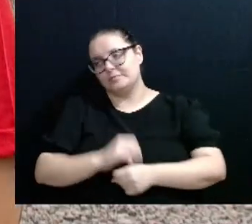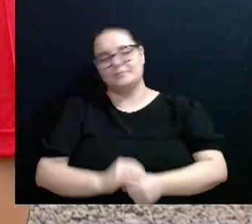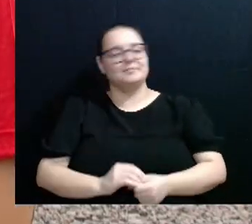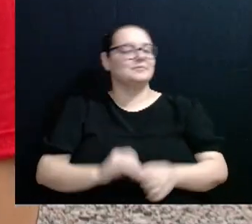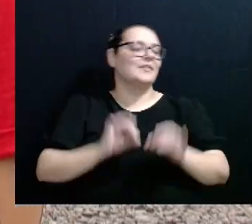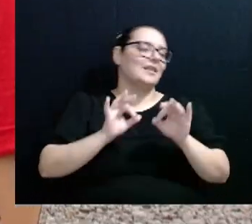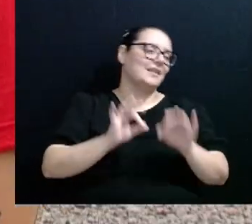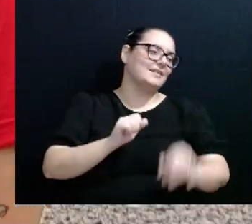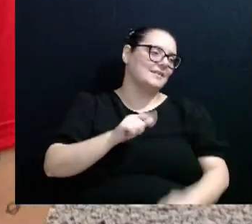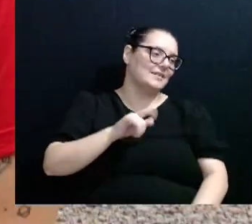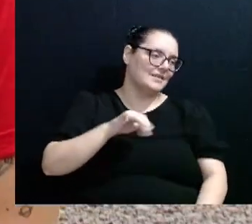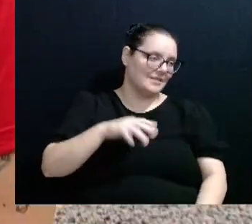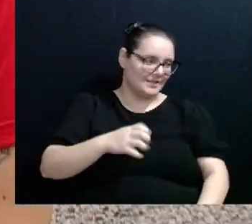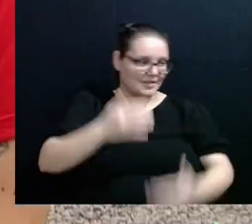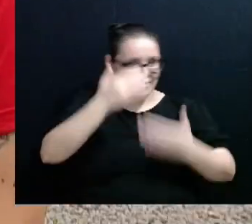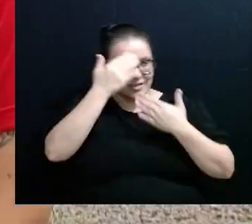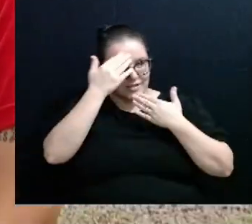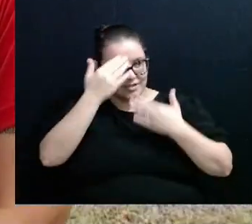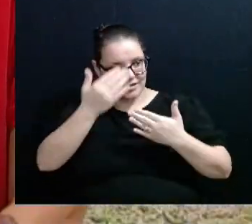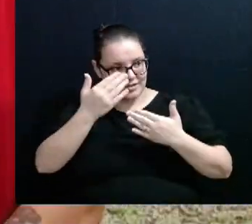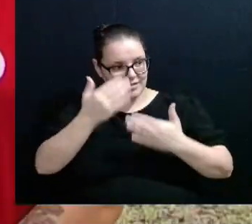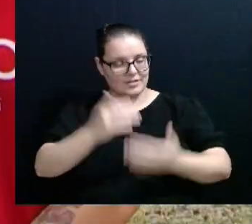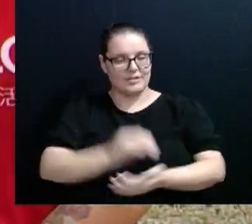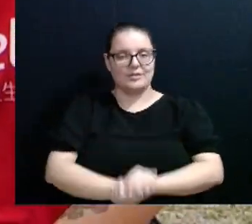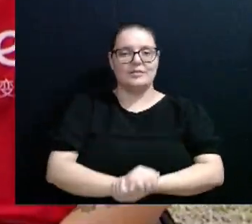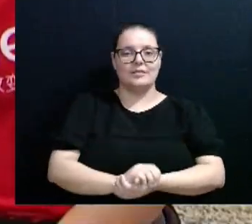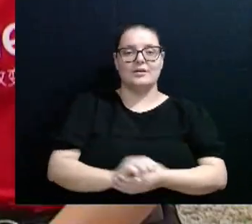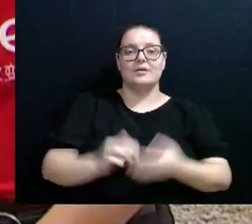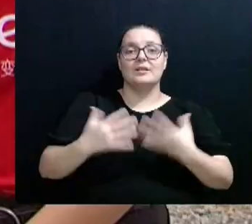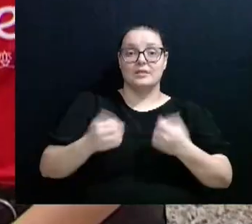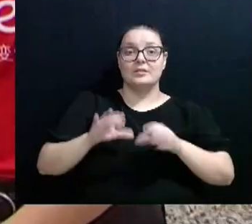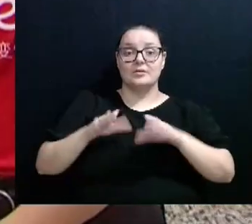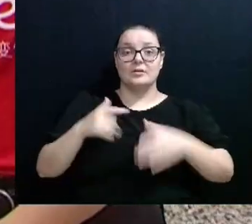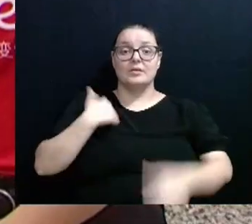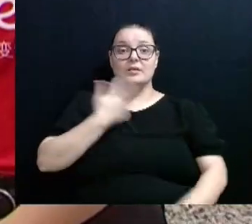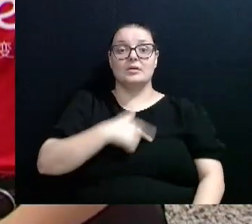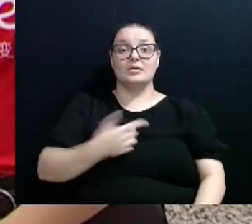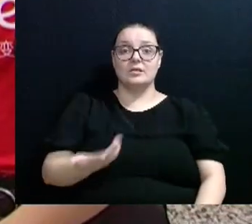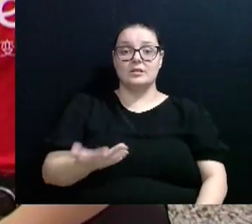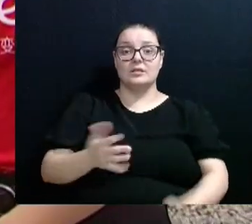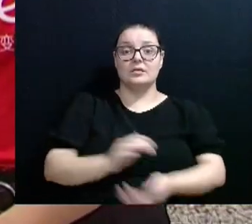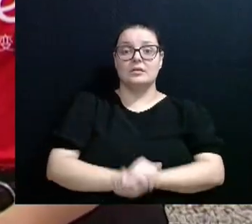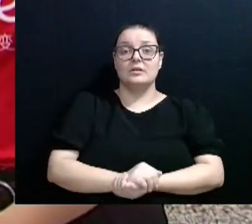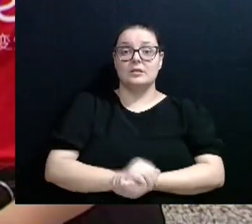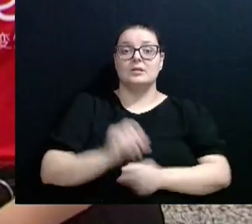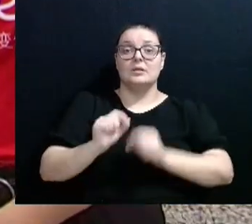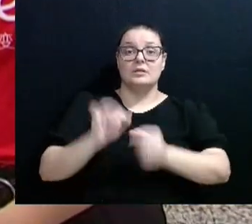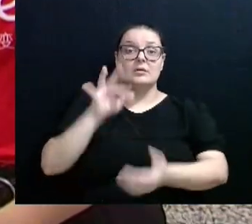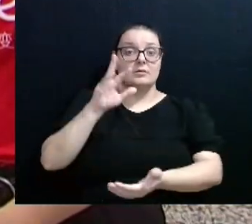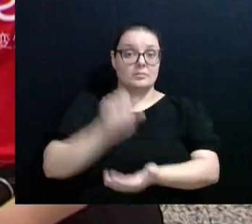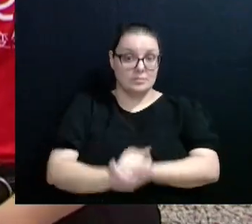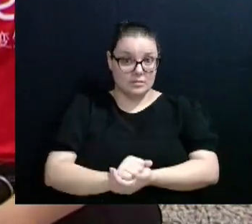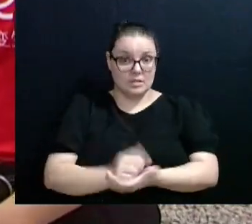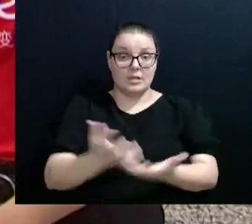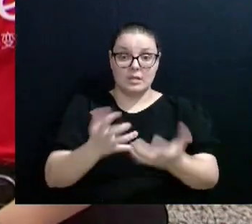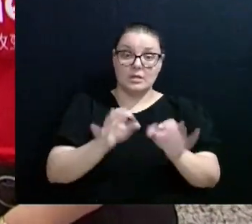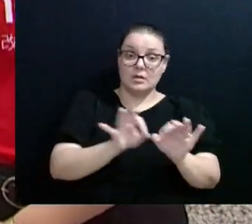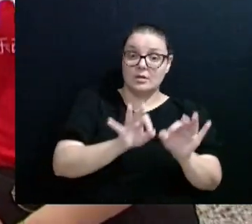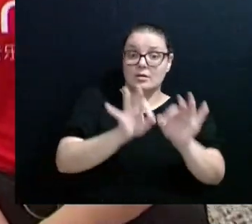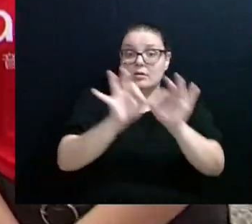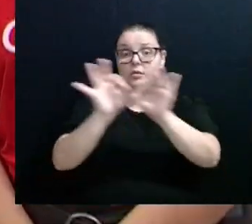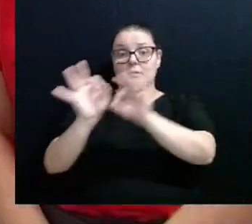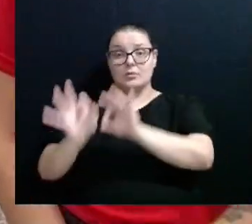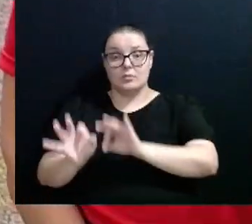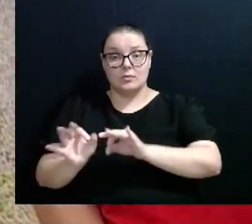Muito obrigado por receber a nossa equipe. E para quem se inscrever e quer acompanhar o processo seletivo,